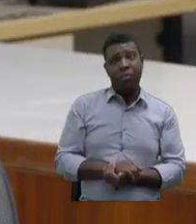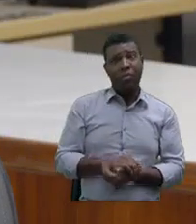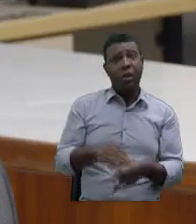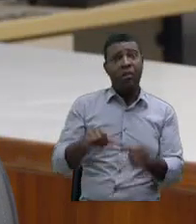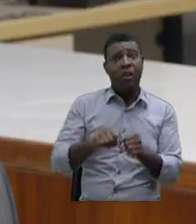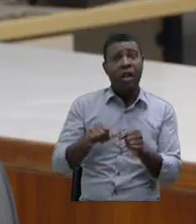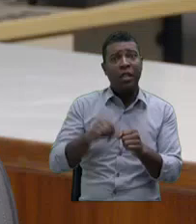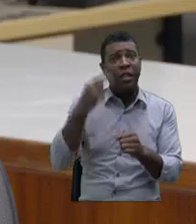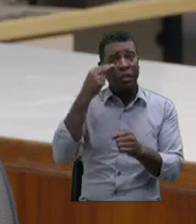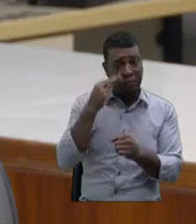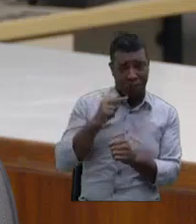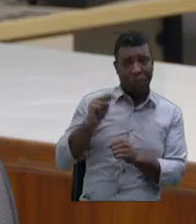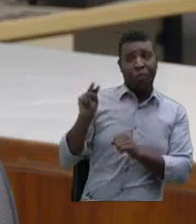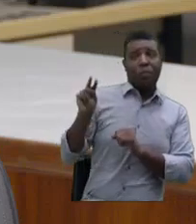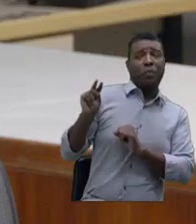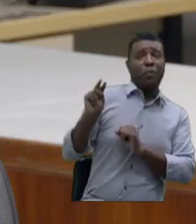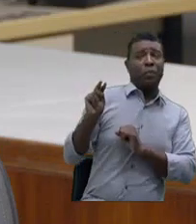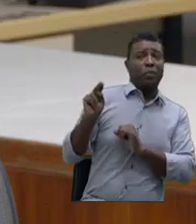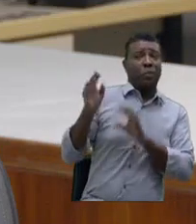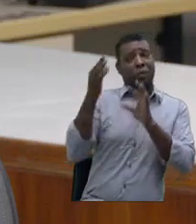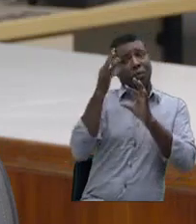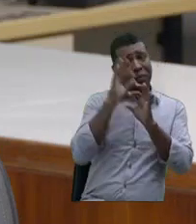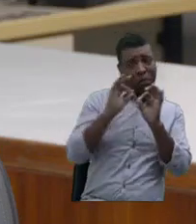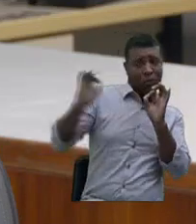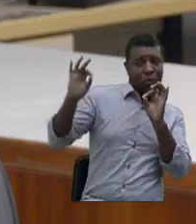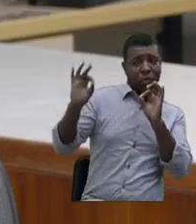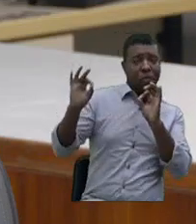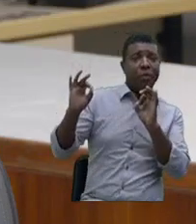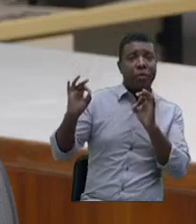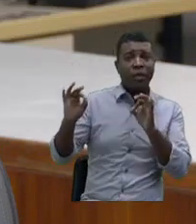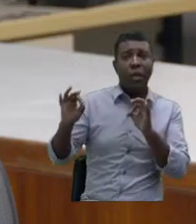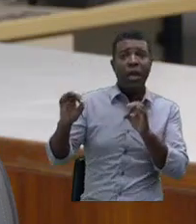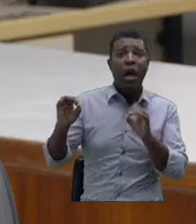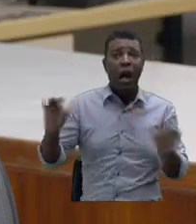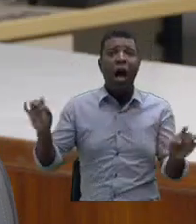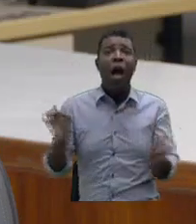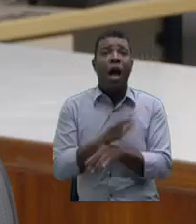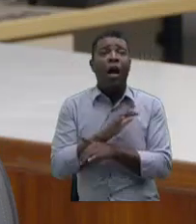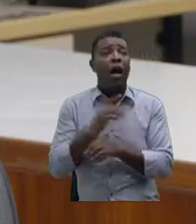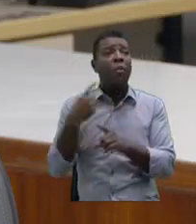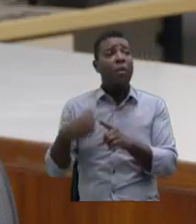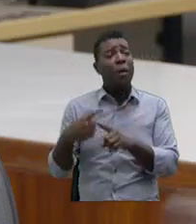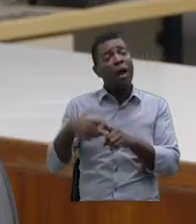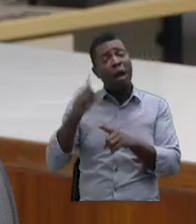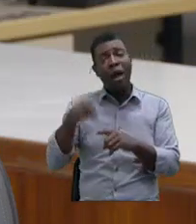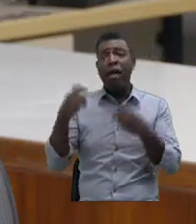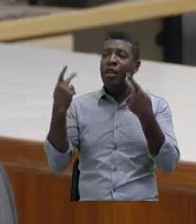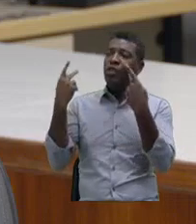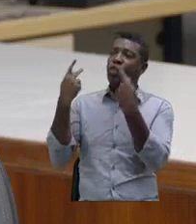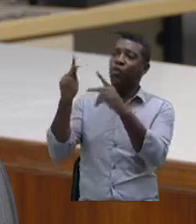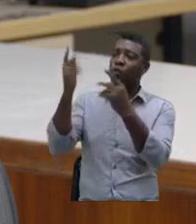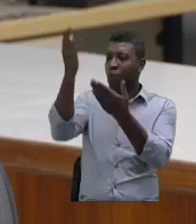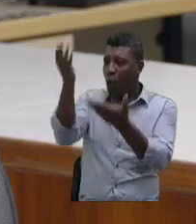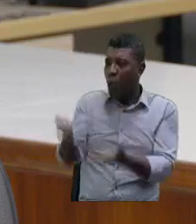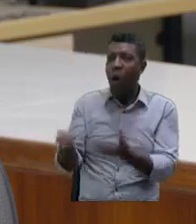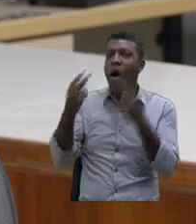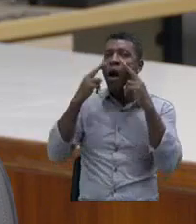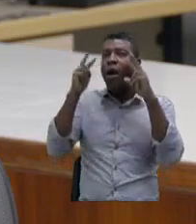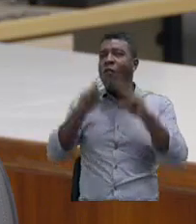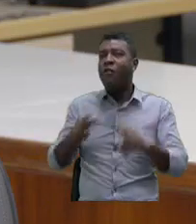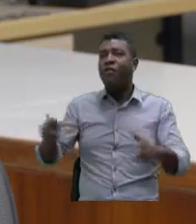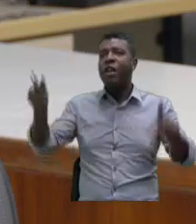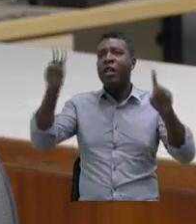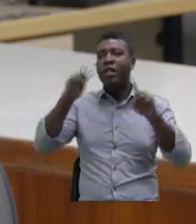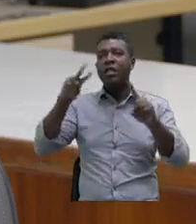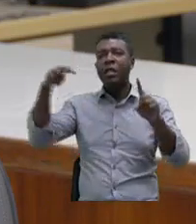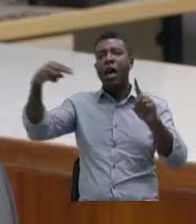muita discriminação. Isso acabou. Isso acabou pela sua visão de mundo, a sua visão